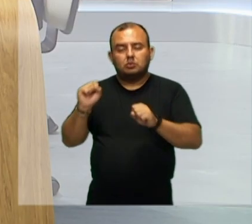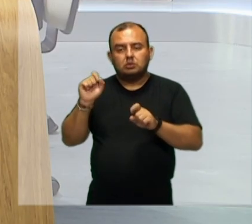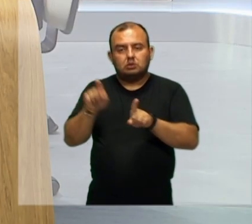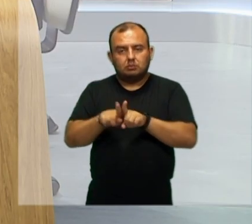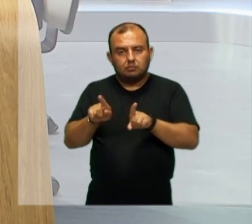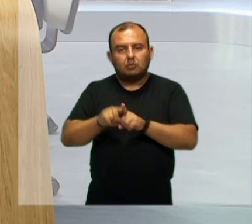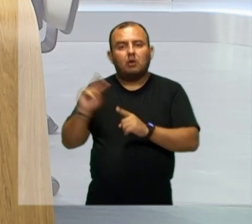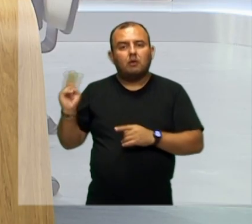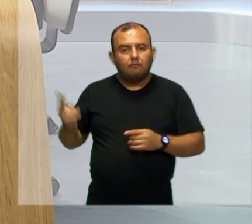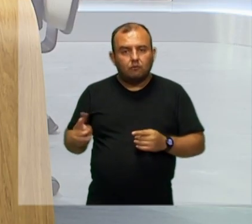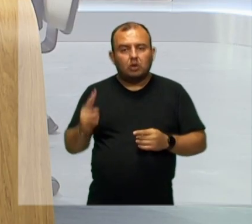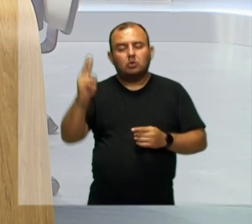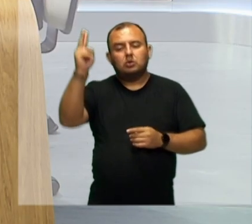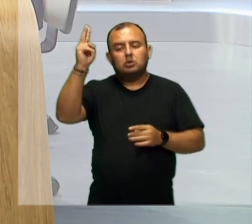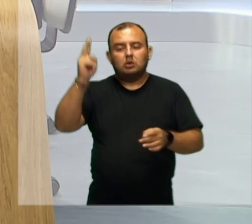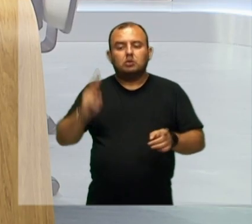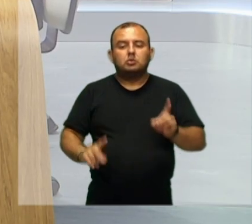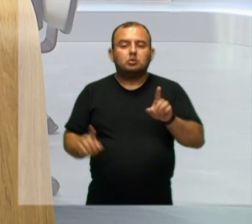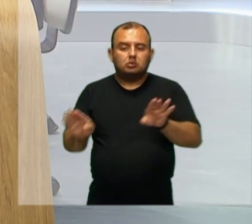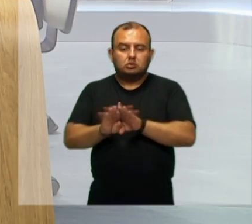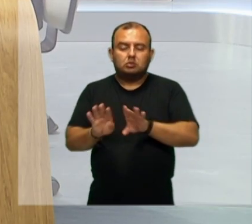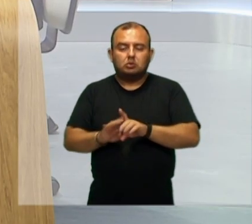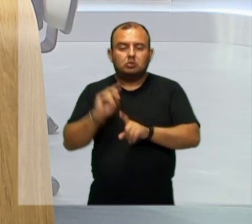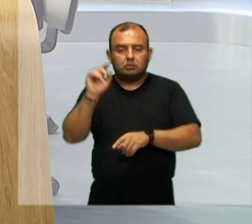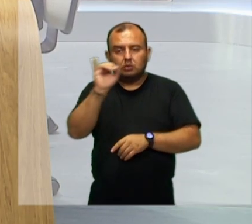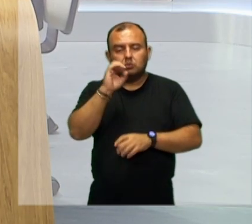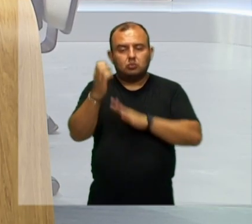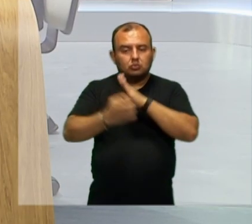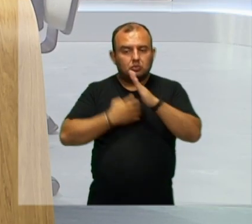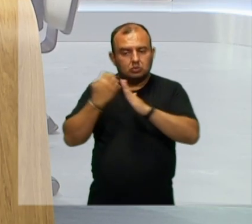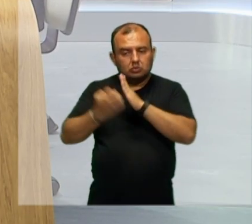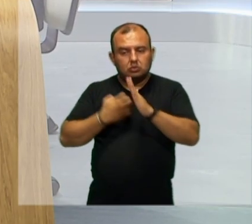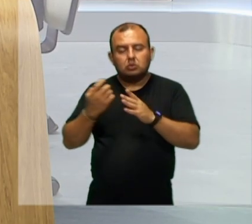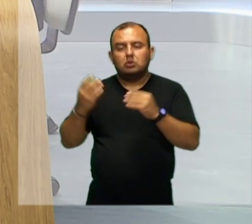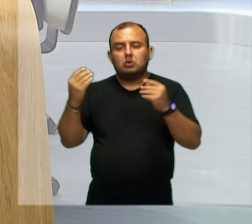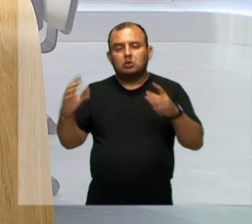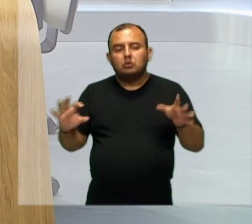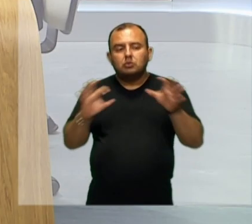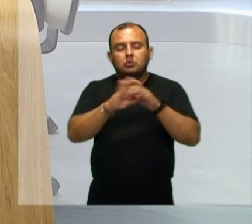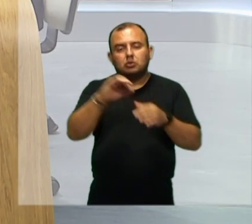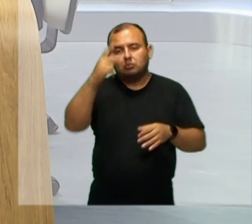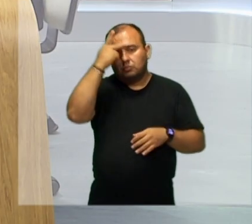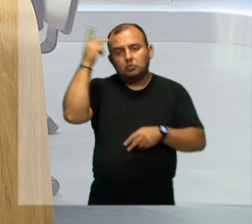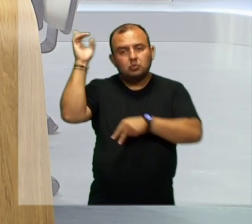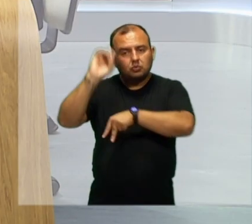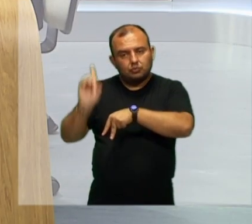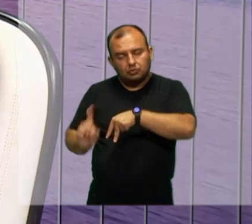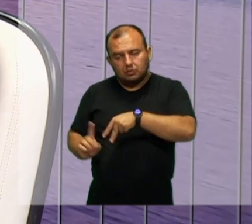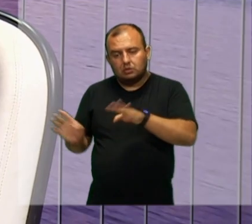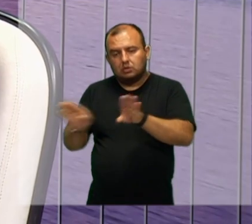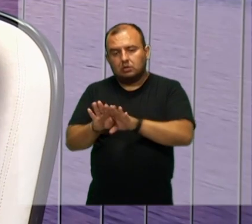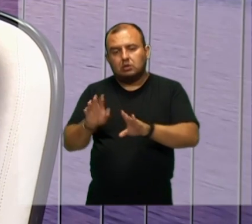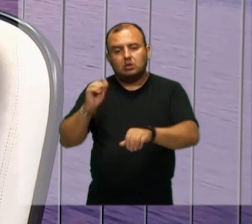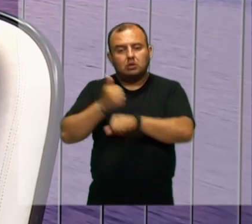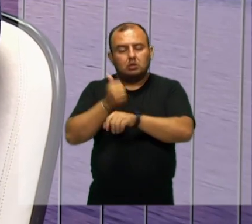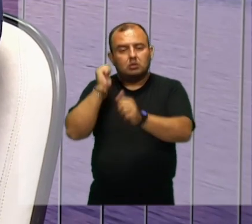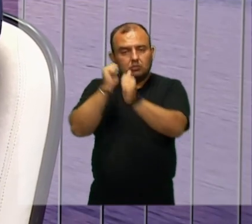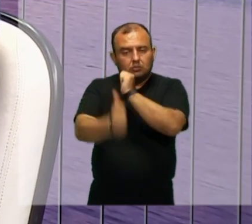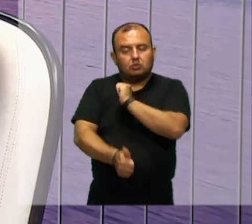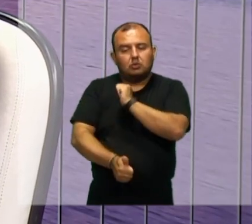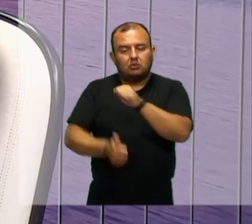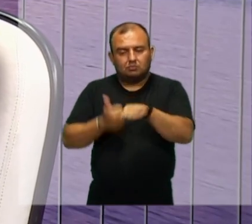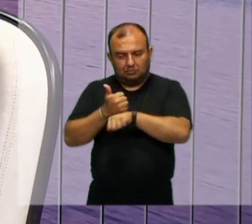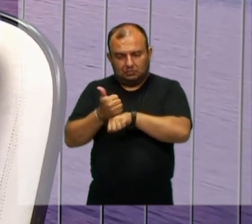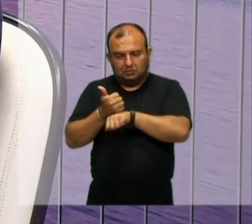valorizados através da sua empresa colar a sua imagem a uma pessoa com deficiência, que é esportista, que é atleta, né?